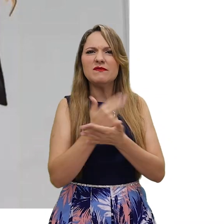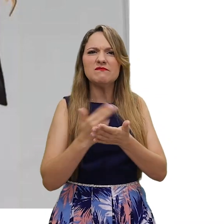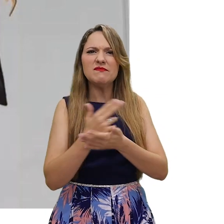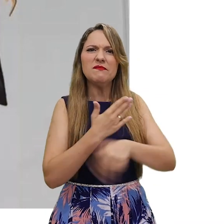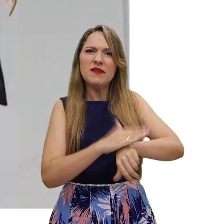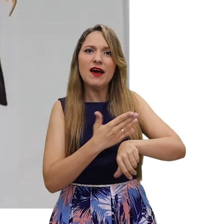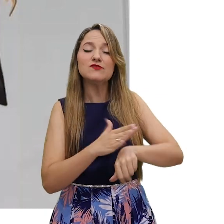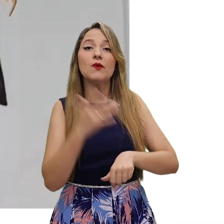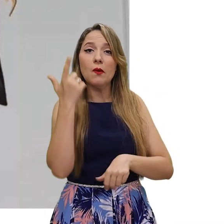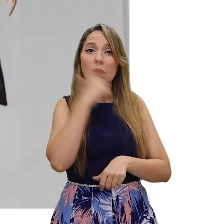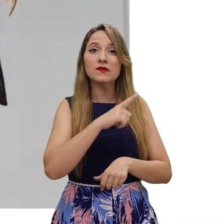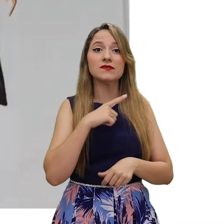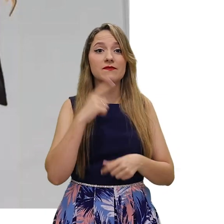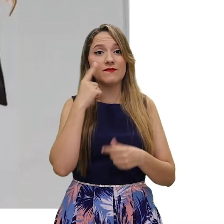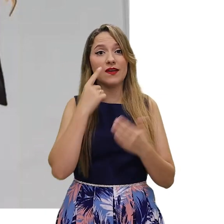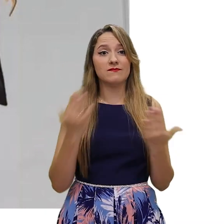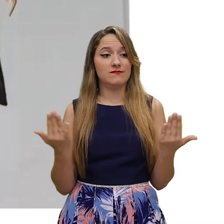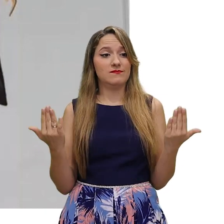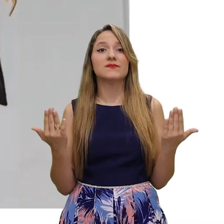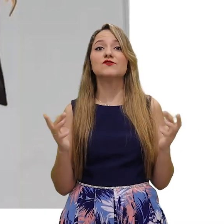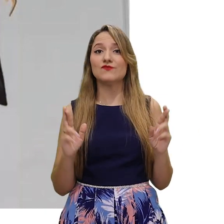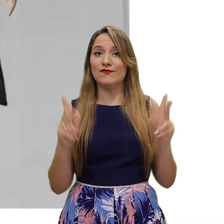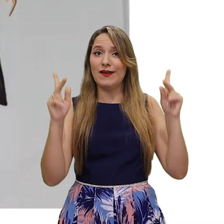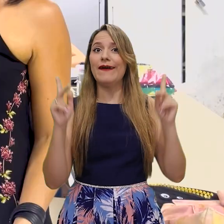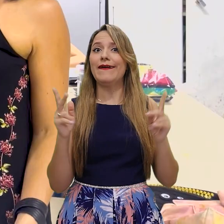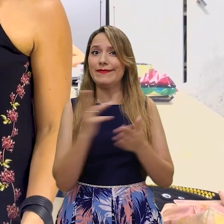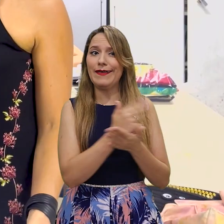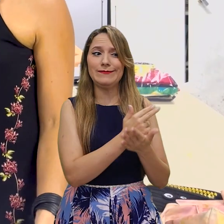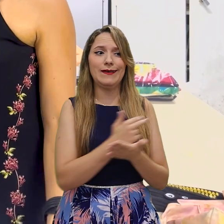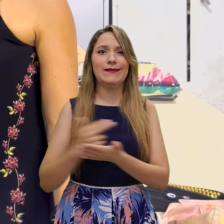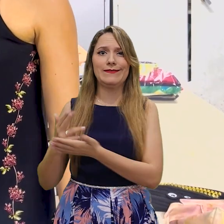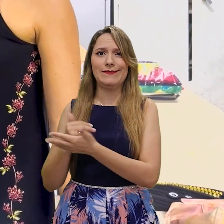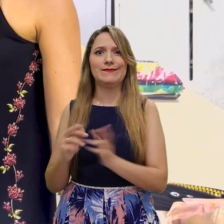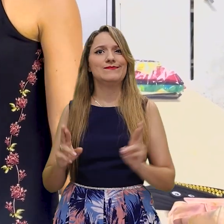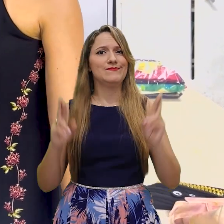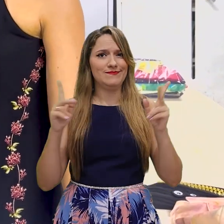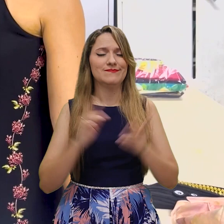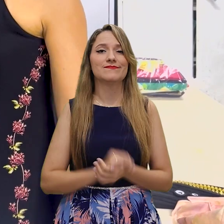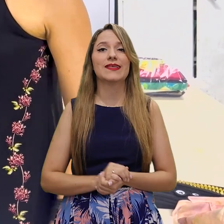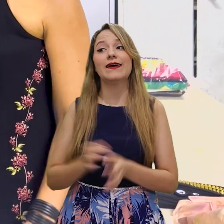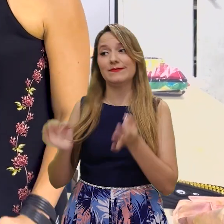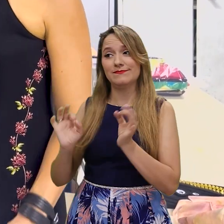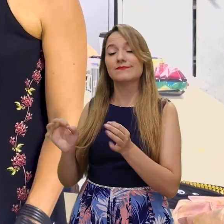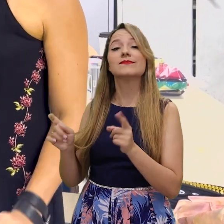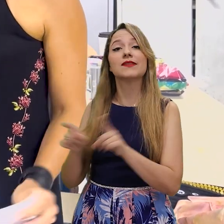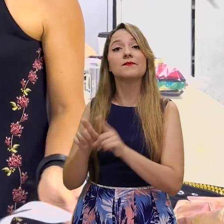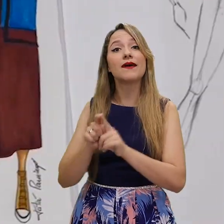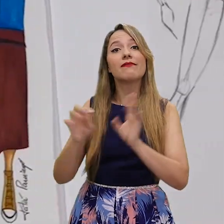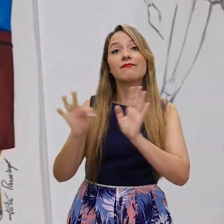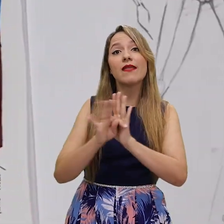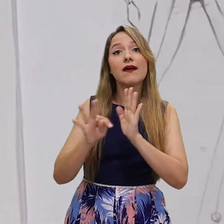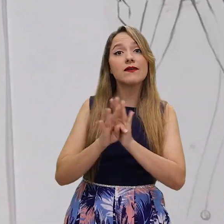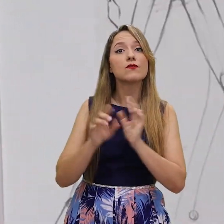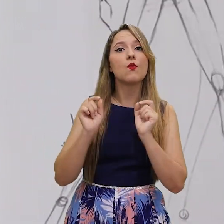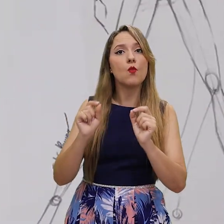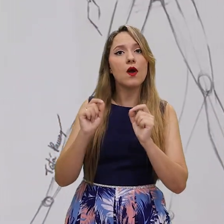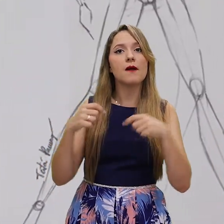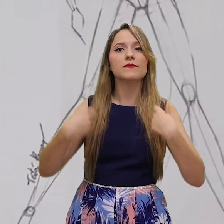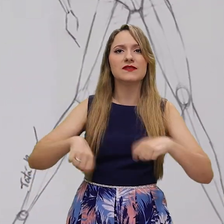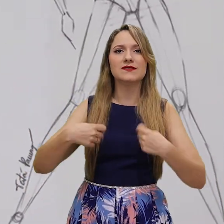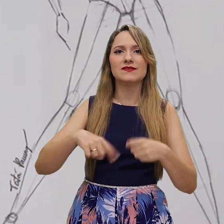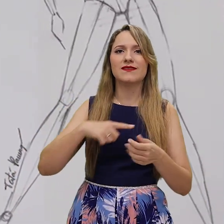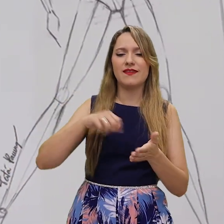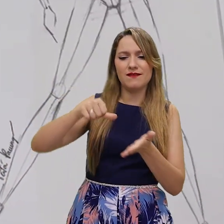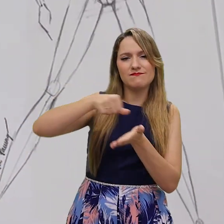eu saí desse desenho para esse. E aqui ela já aplicando as técnicas, que a gente usa a técnica do marcador com